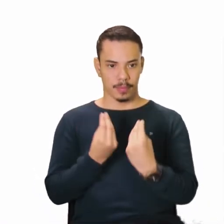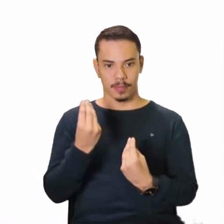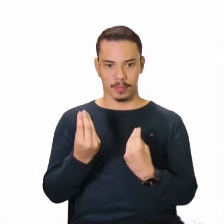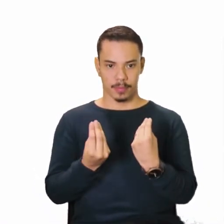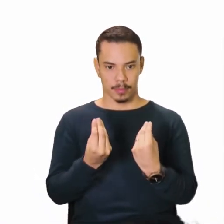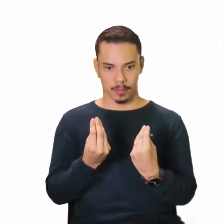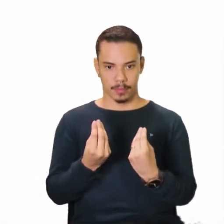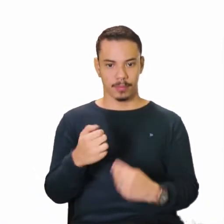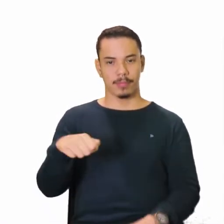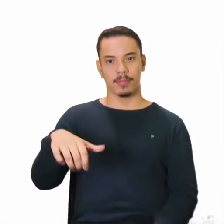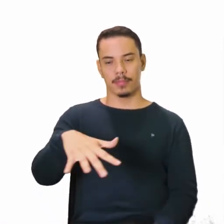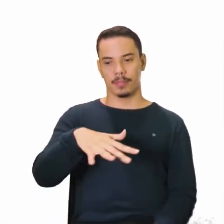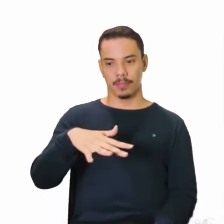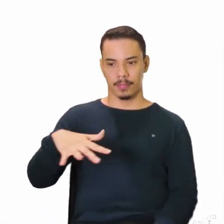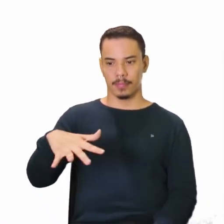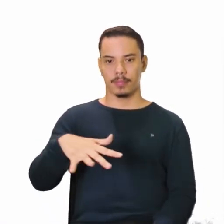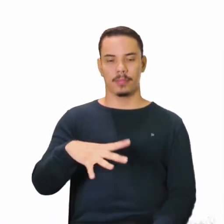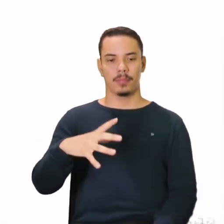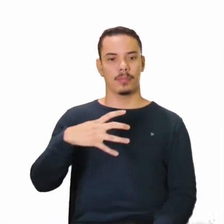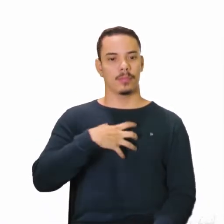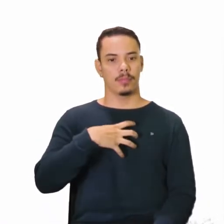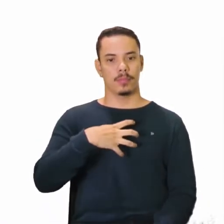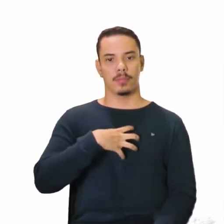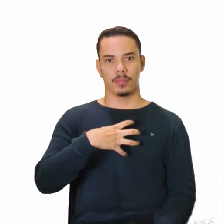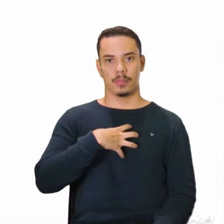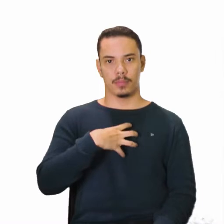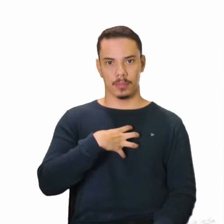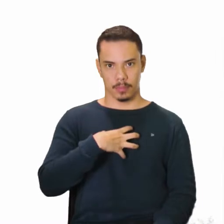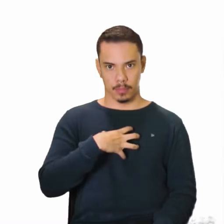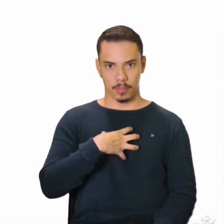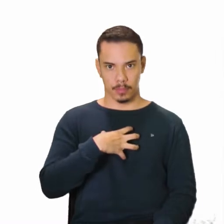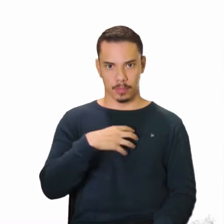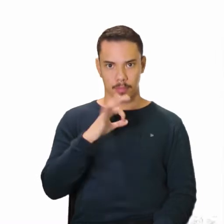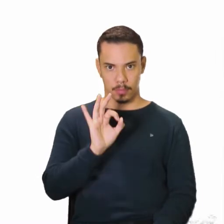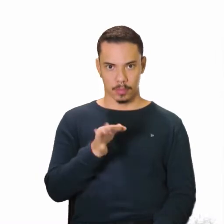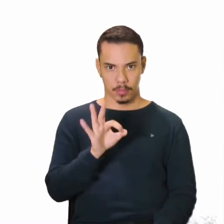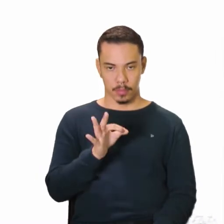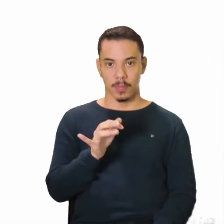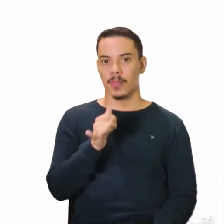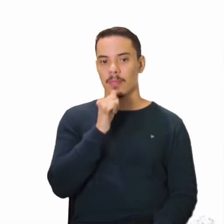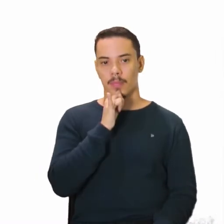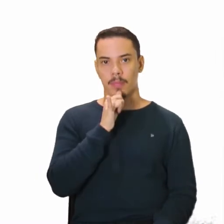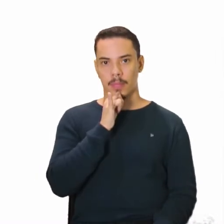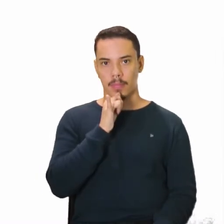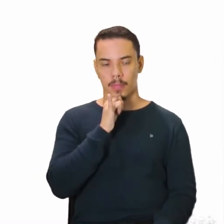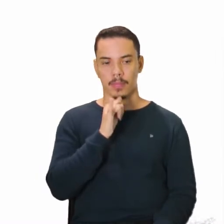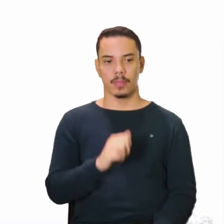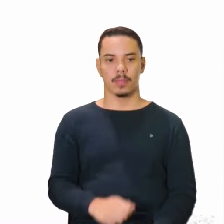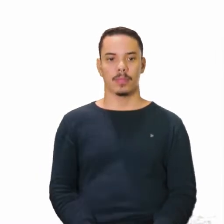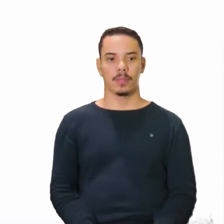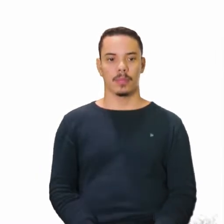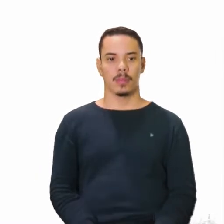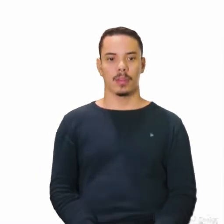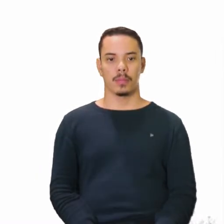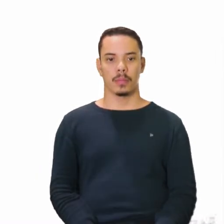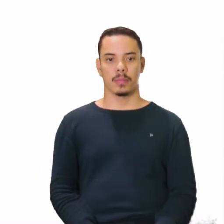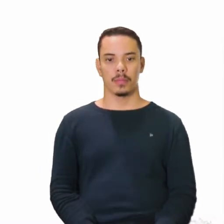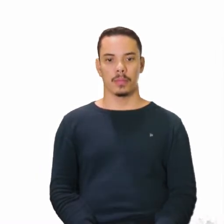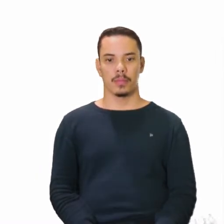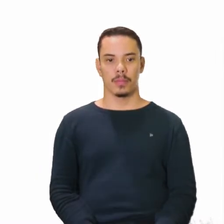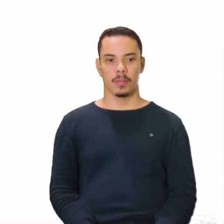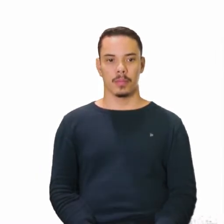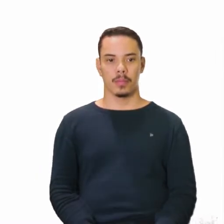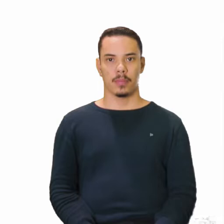uma circunstância de modo, tá? Olha aí o exemplo. Vamos seguindo aí. Vamos para